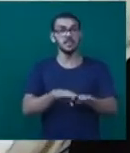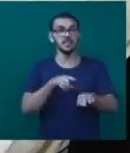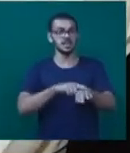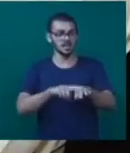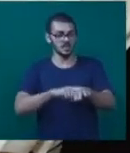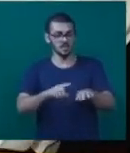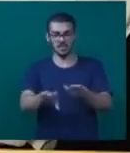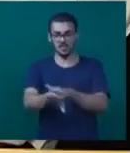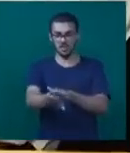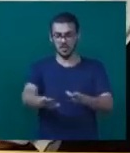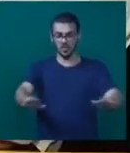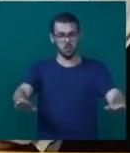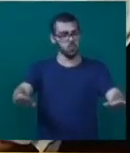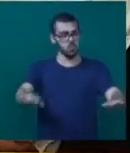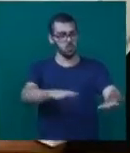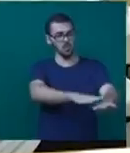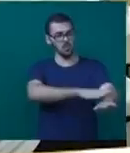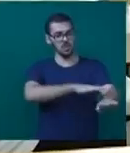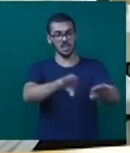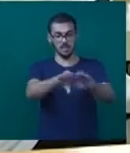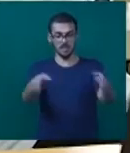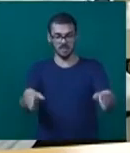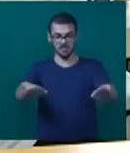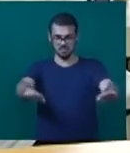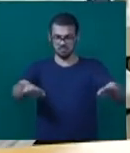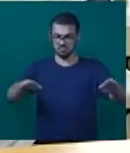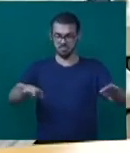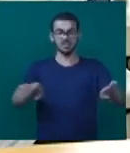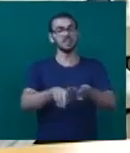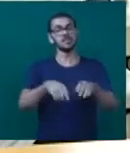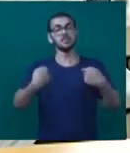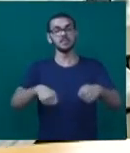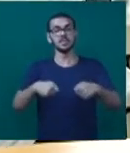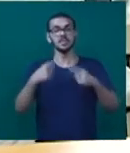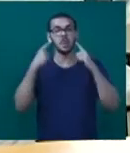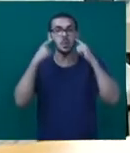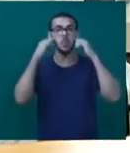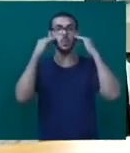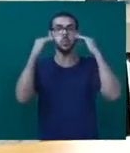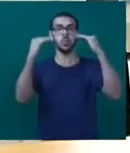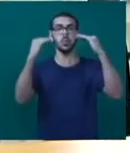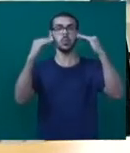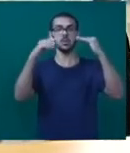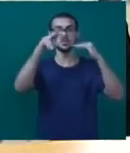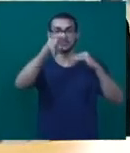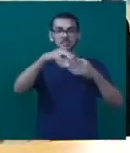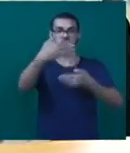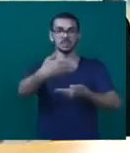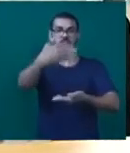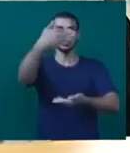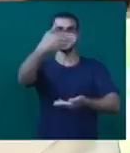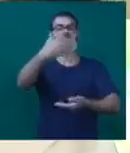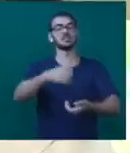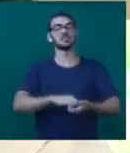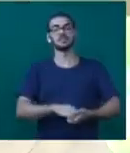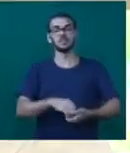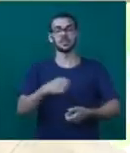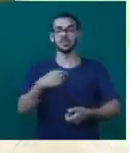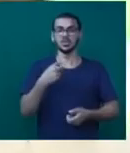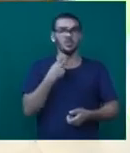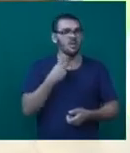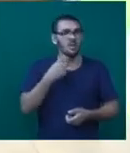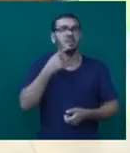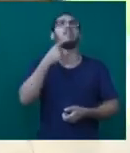com o braço da cadeira e a mesa. O rosto da pessoa também precisa ficar alinhado com a tela do computador. Nada de inclinar a cabeça para